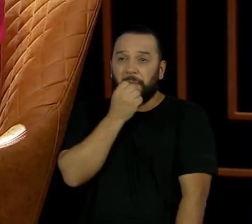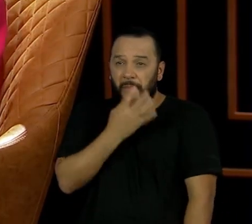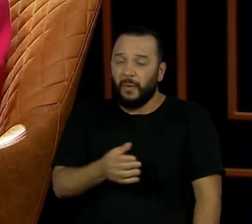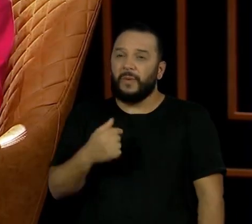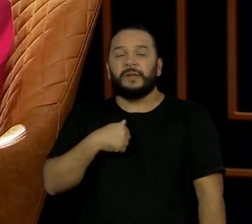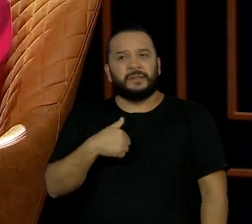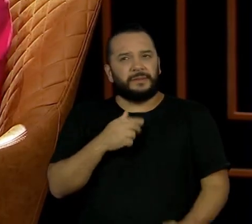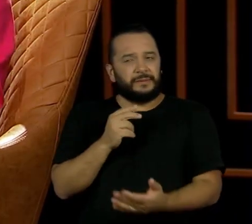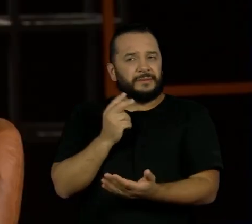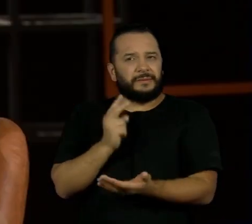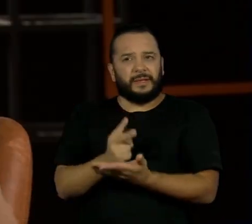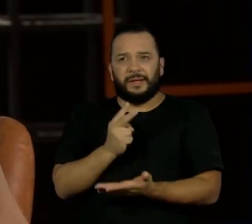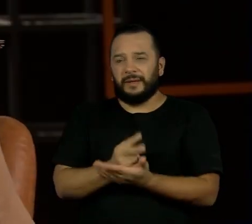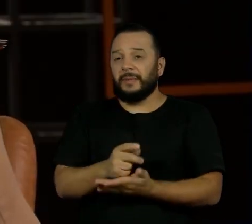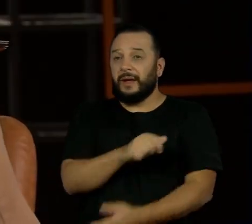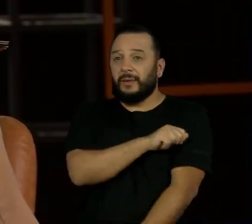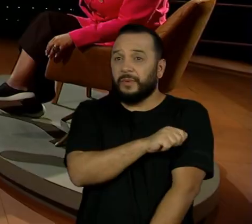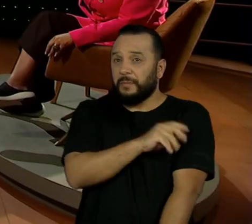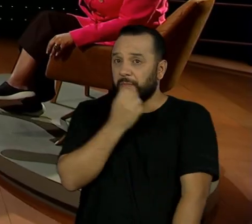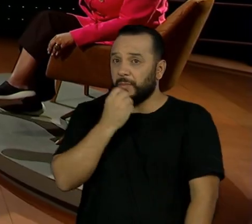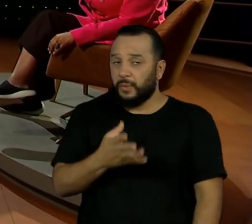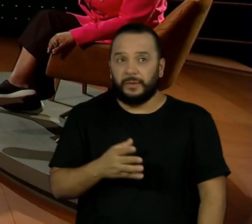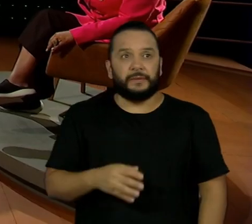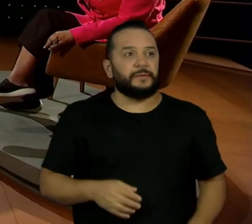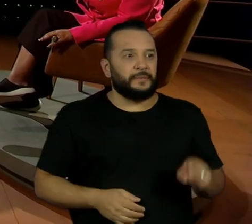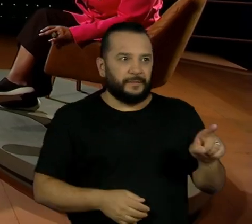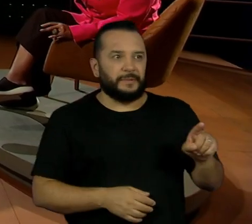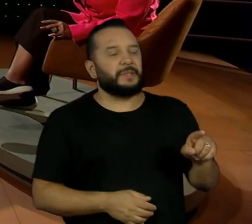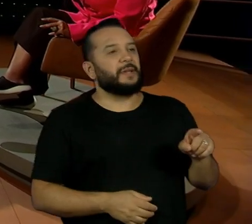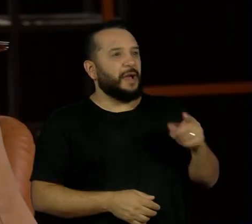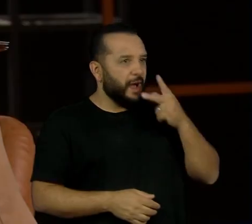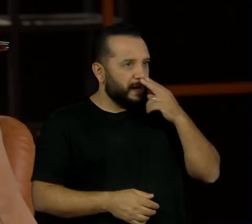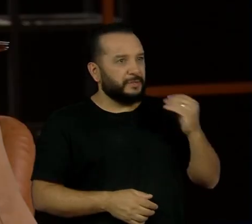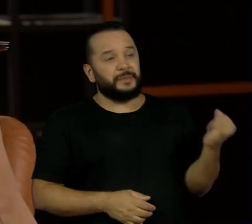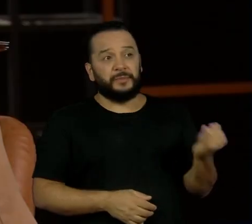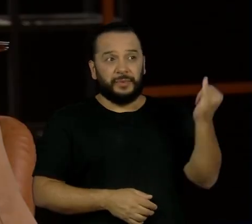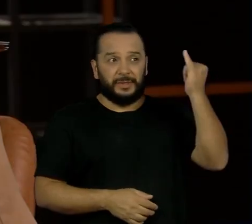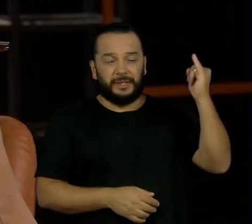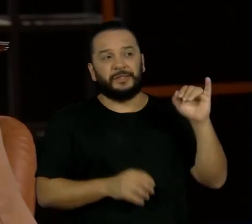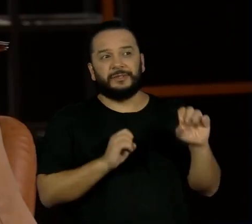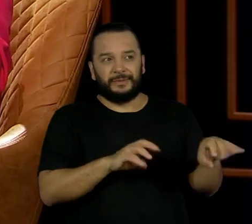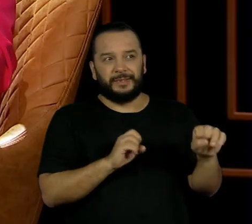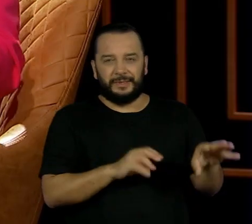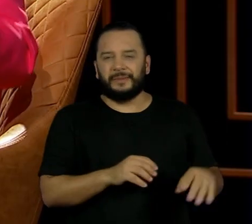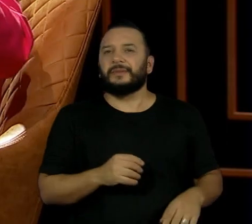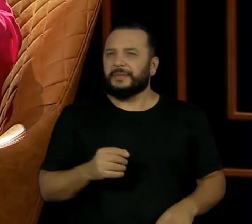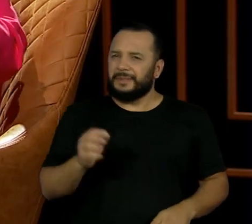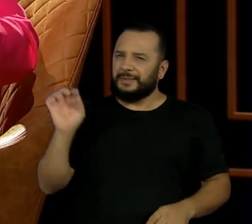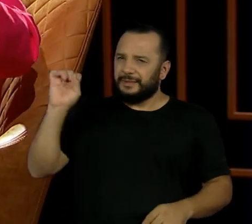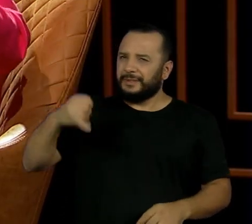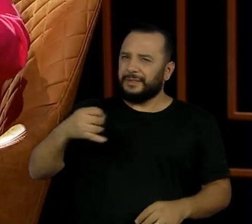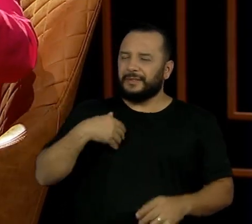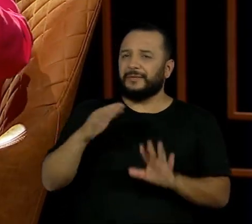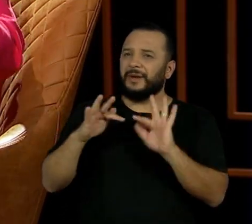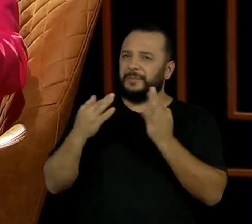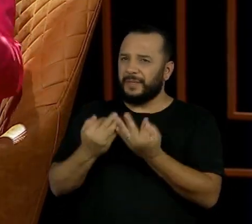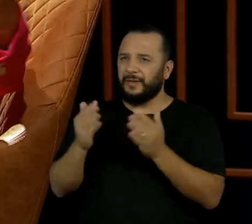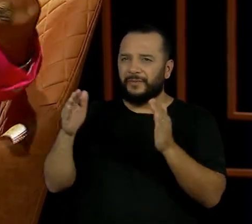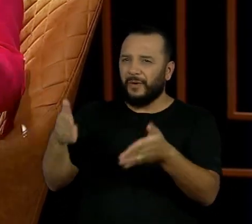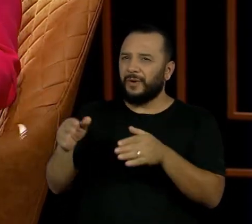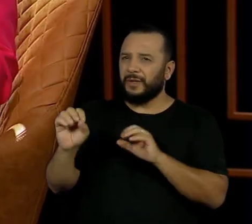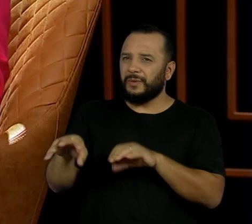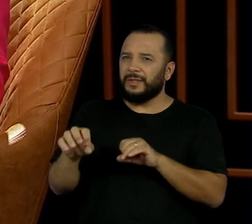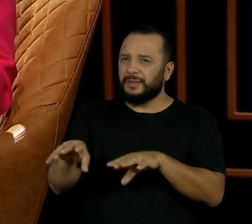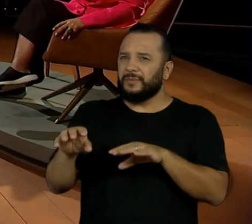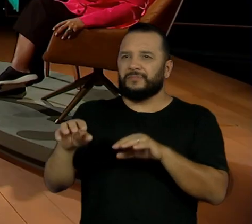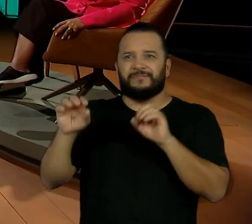desde o colégio, assim. Quer dizer, educação é fundamental, né? Na minha família sempre foi assim, educação, educação, educação. Ninguém